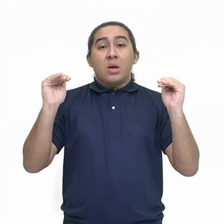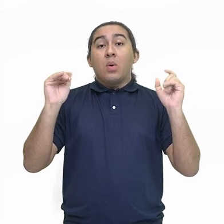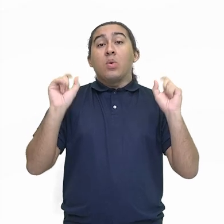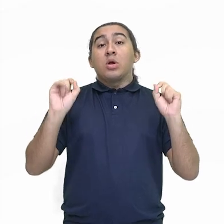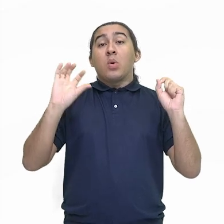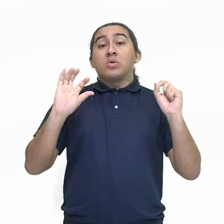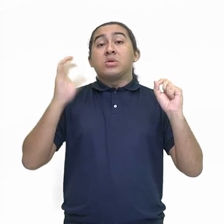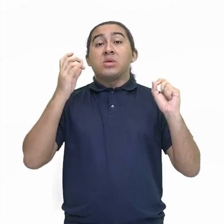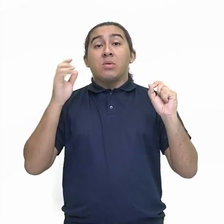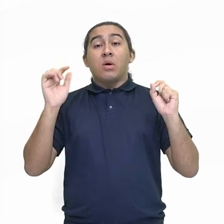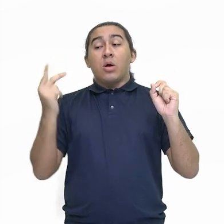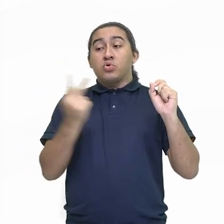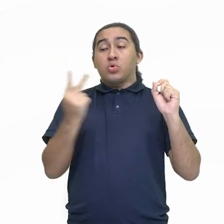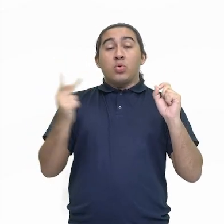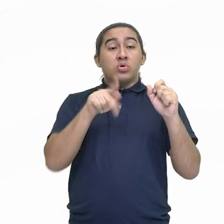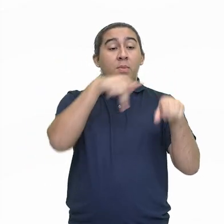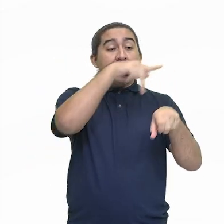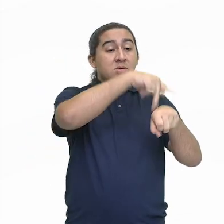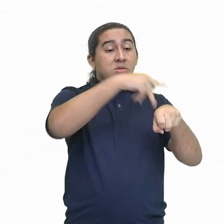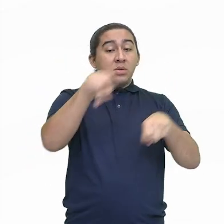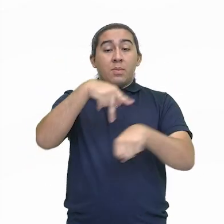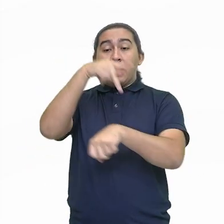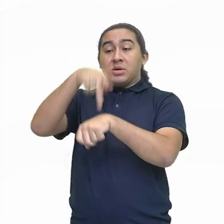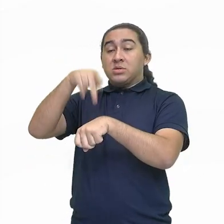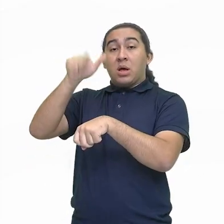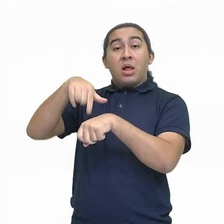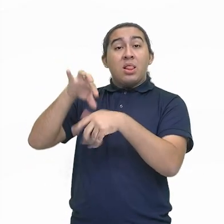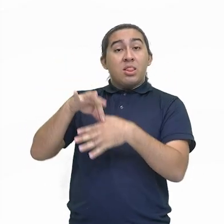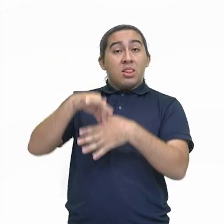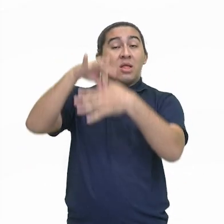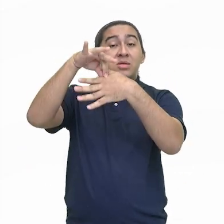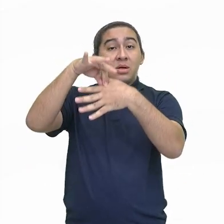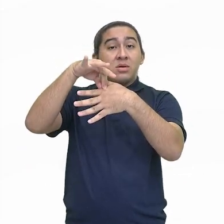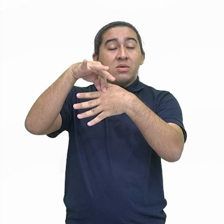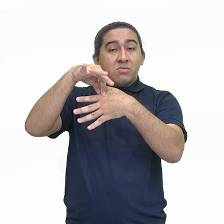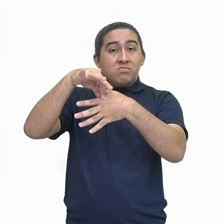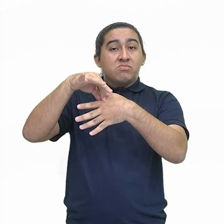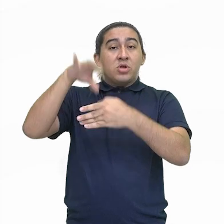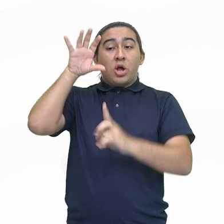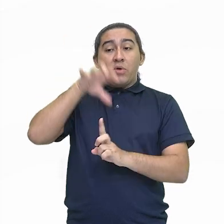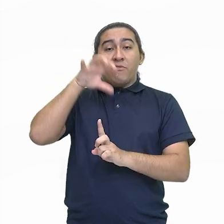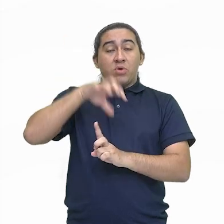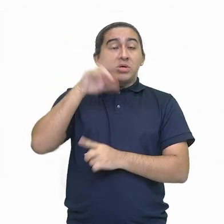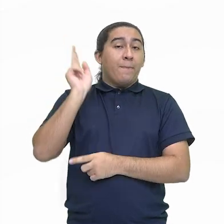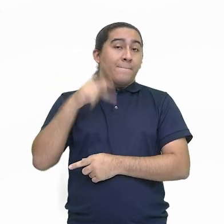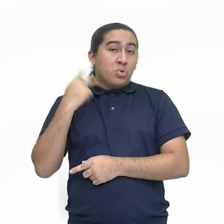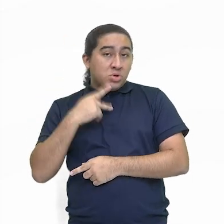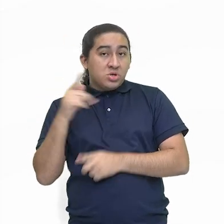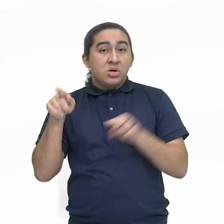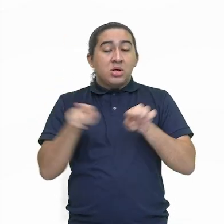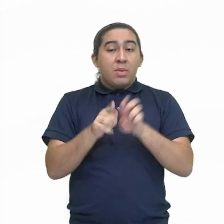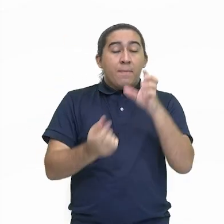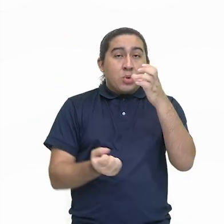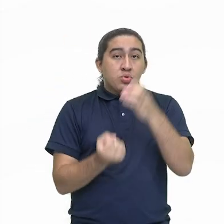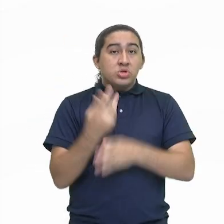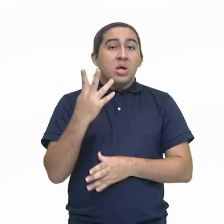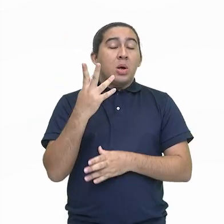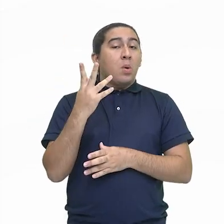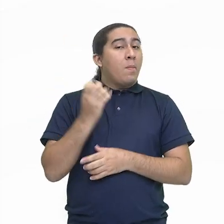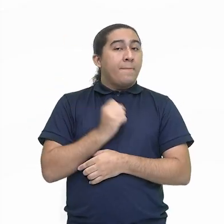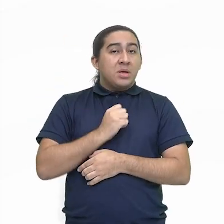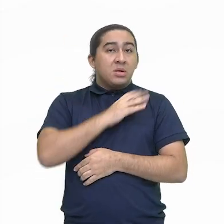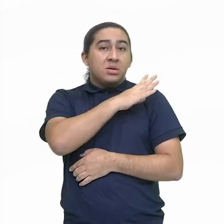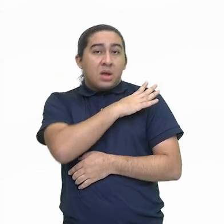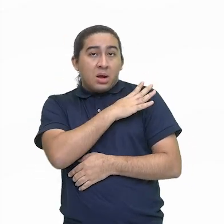elas passam a se tornar grandes líderes de influência de política, grande produção militar,